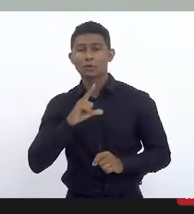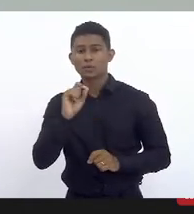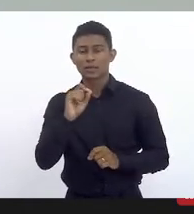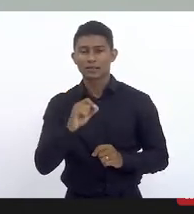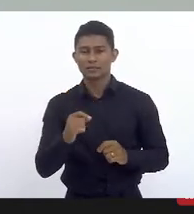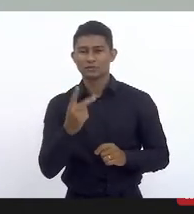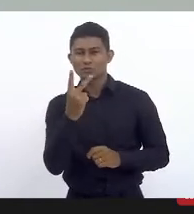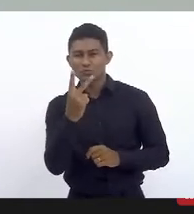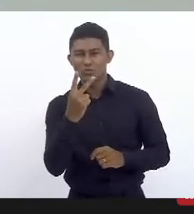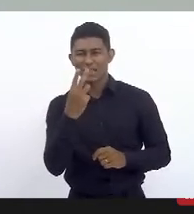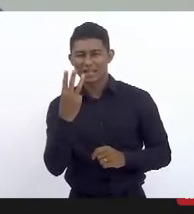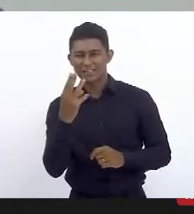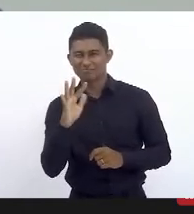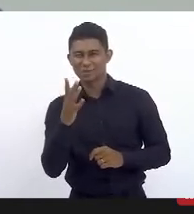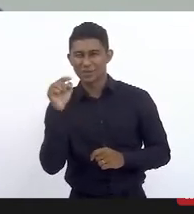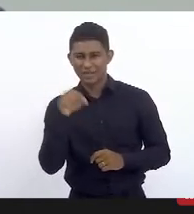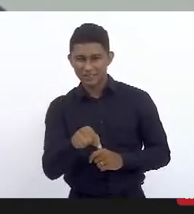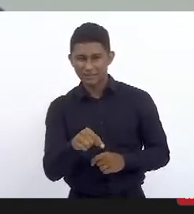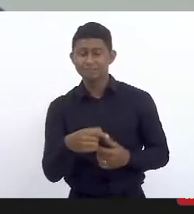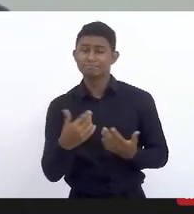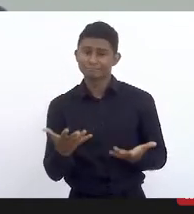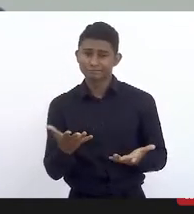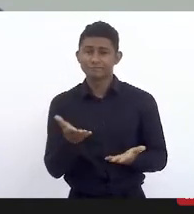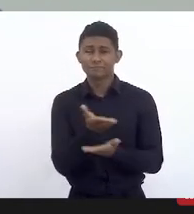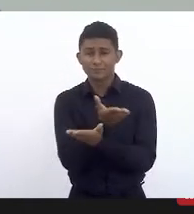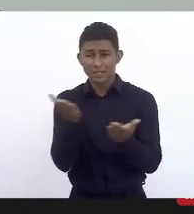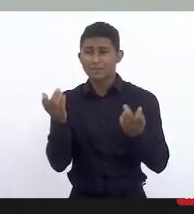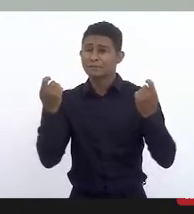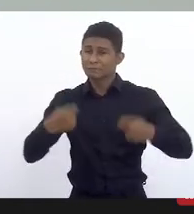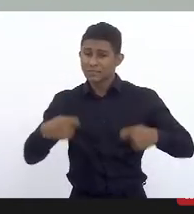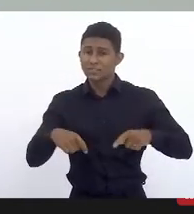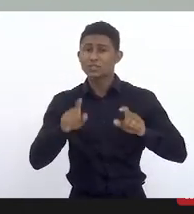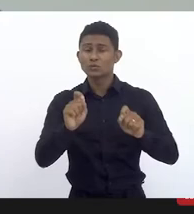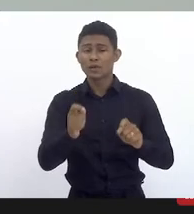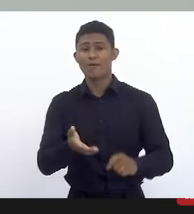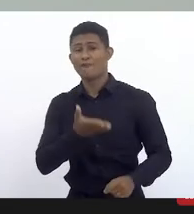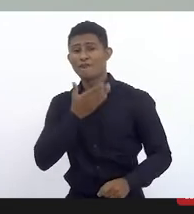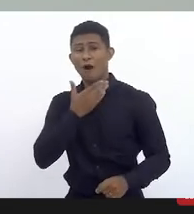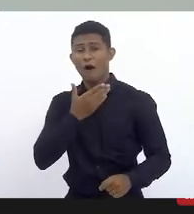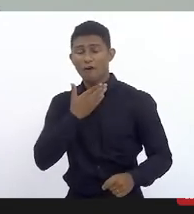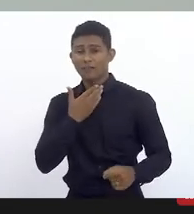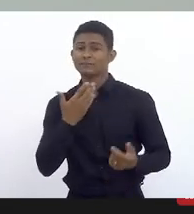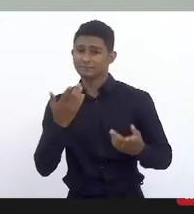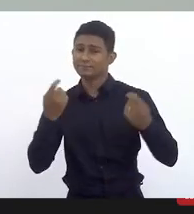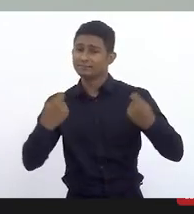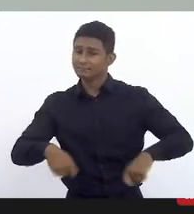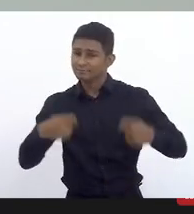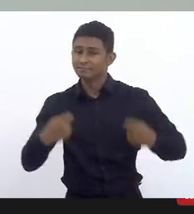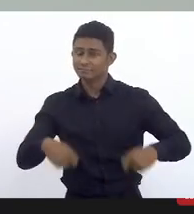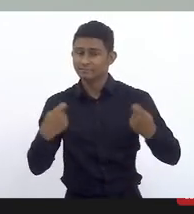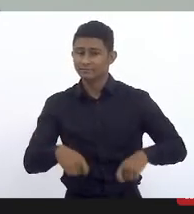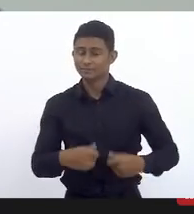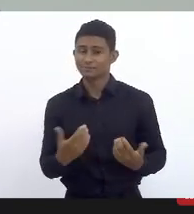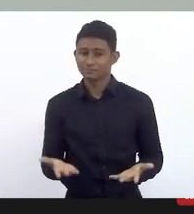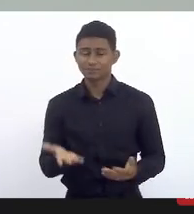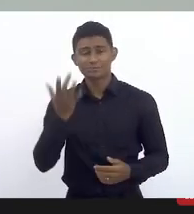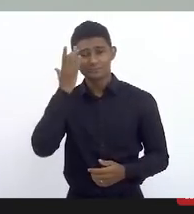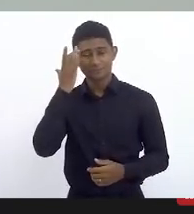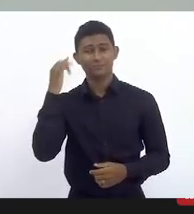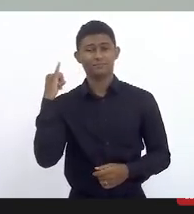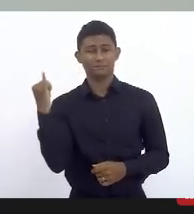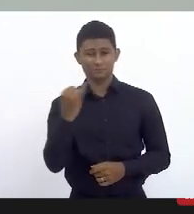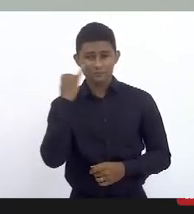três, salvo engano, que precisariam ter voz nesse conselho consultivo. E então acho importante que